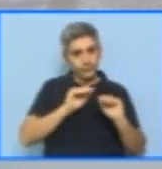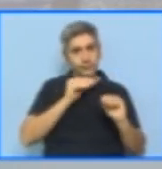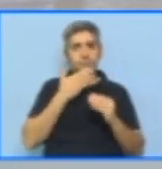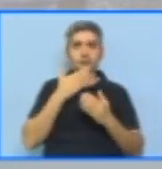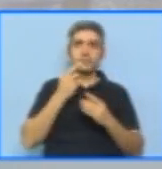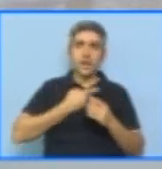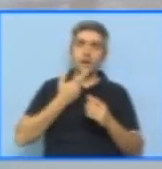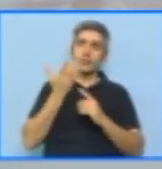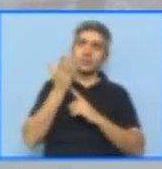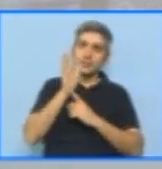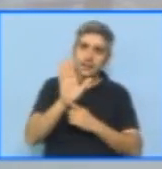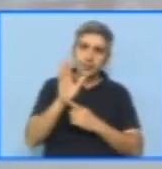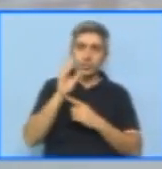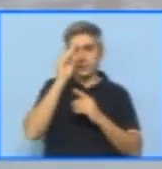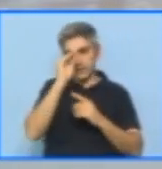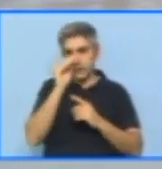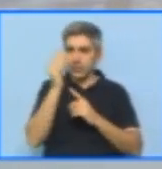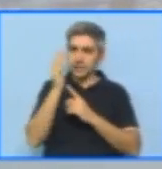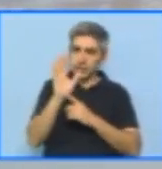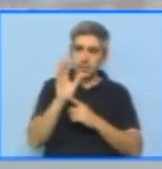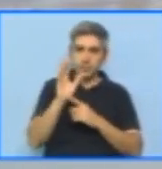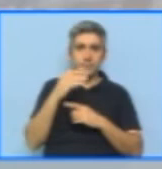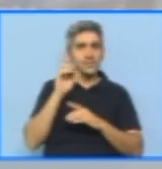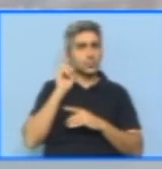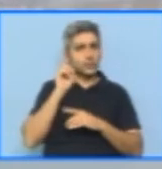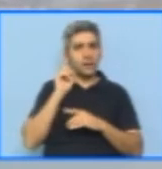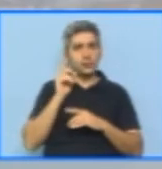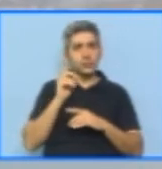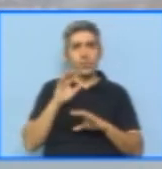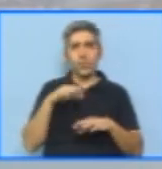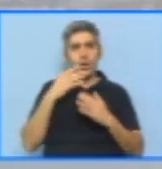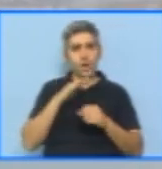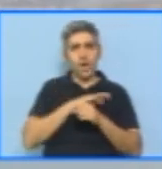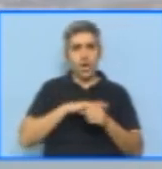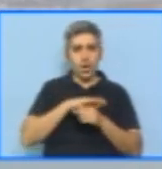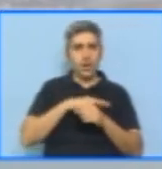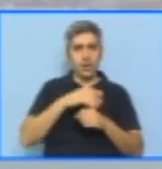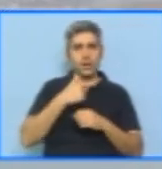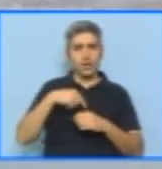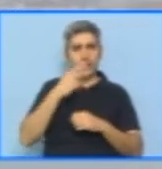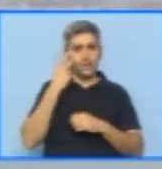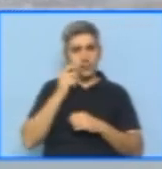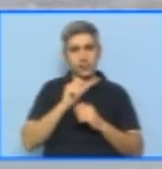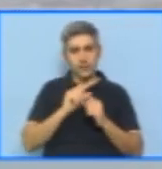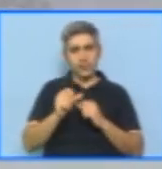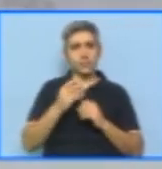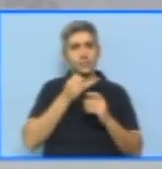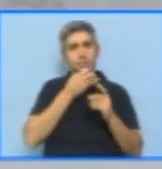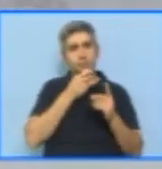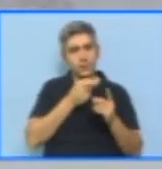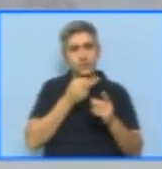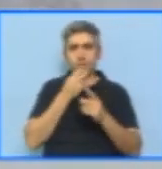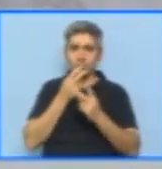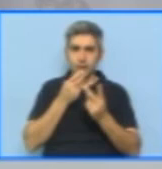exemplo, ensinar pelo exemplo, é muito mais relevante em qualquer área da nossa vida. Muito bem, Paulo Santos, Paulo Rocha,